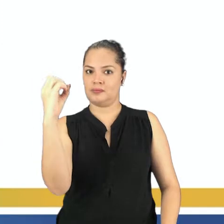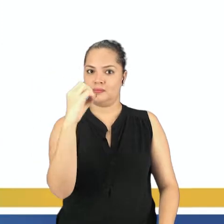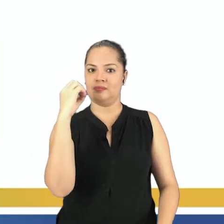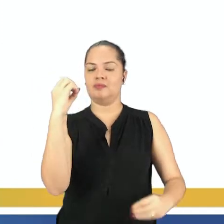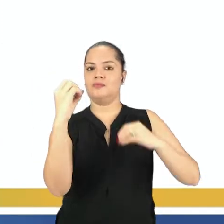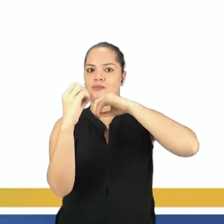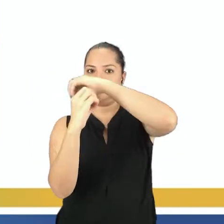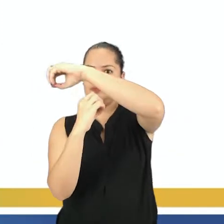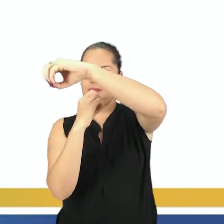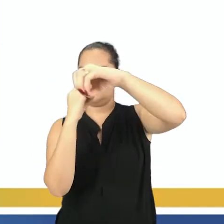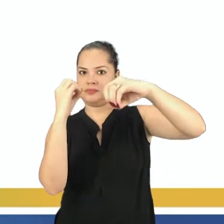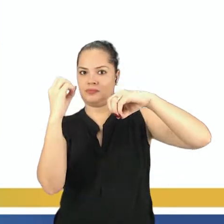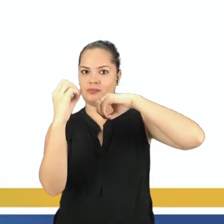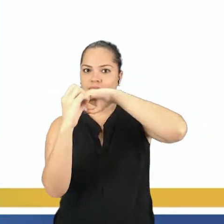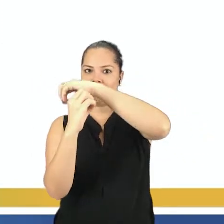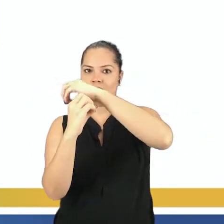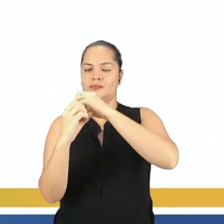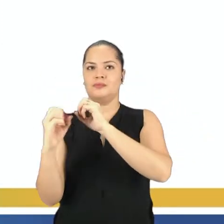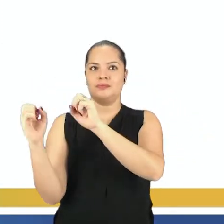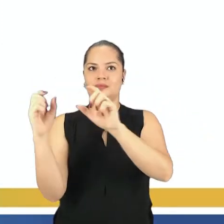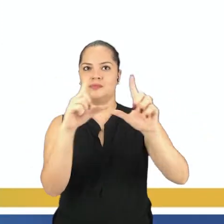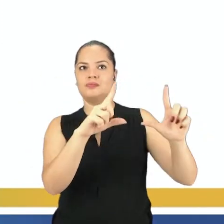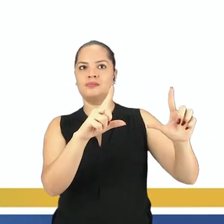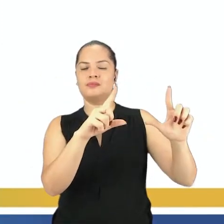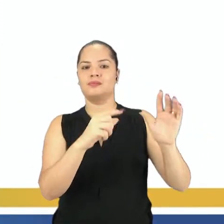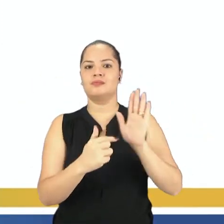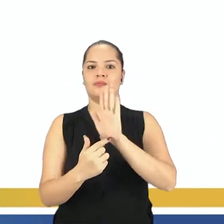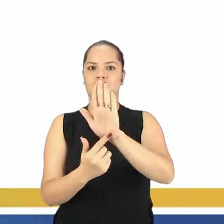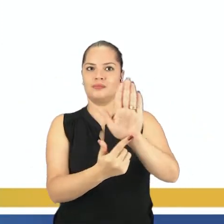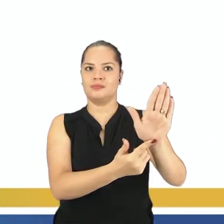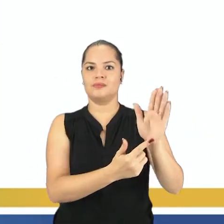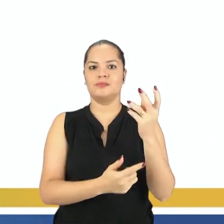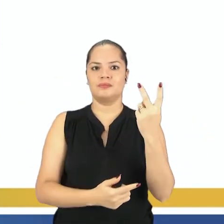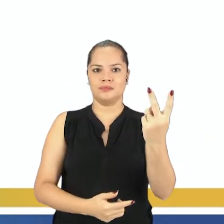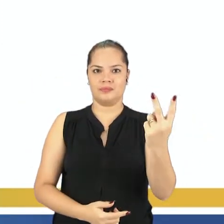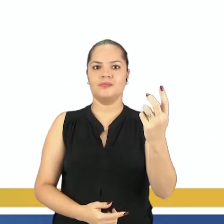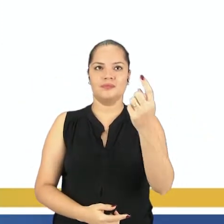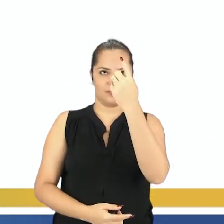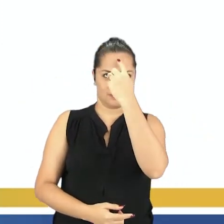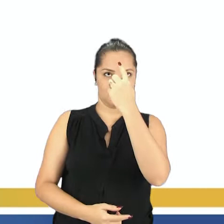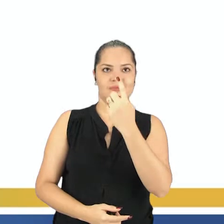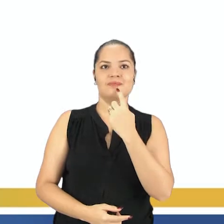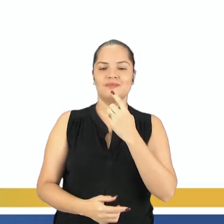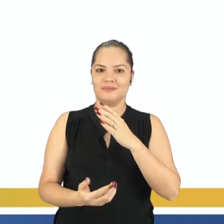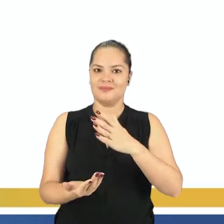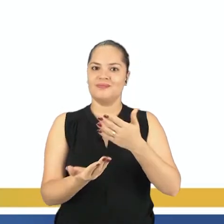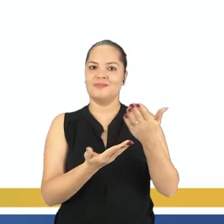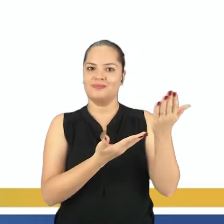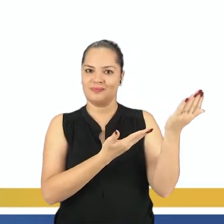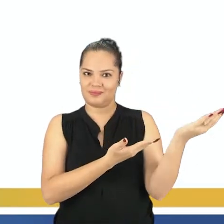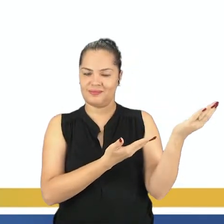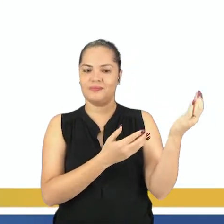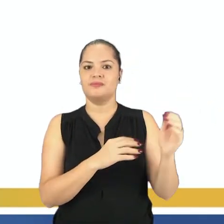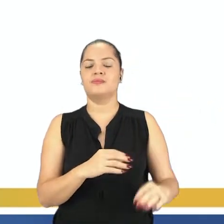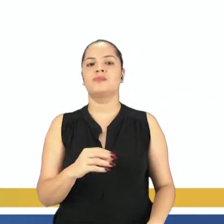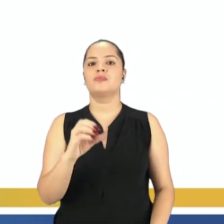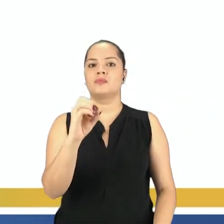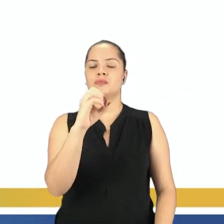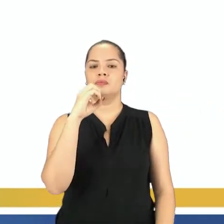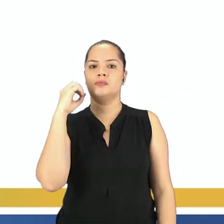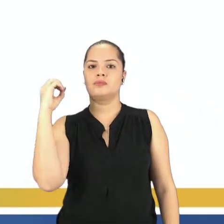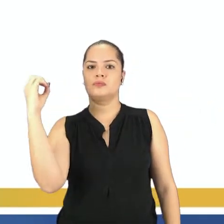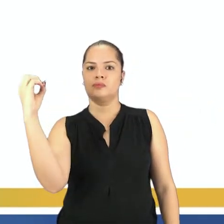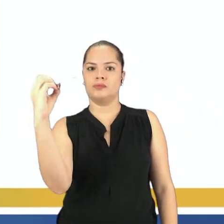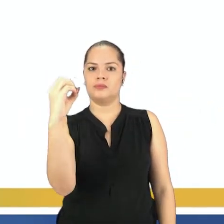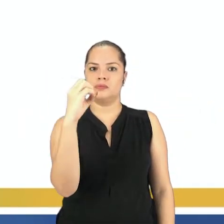que no slide mostra os dois movimentos, né? Bem simples de memorizar. A rotação é o movimento que a Terra realiza